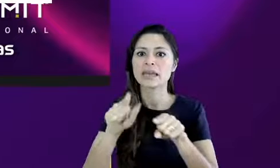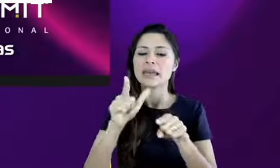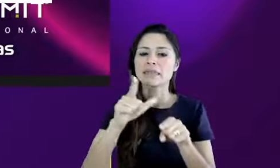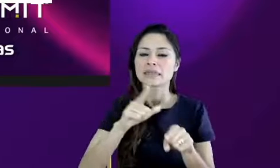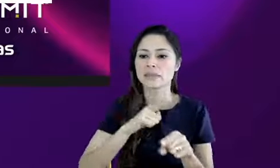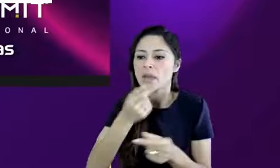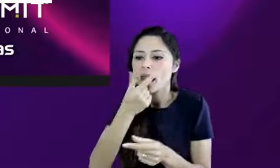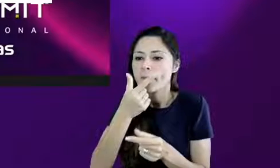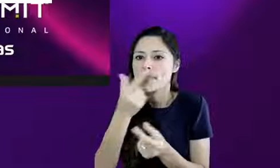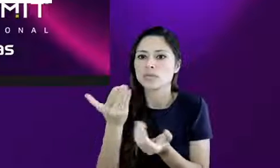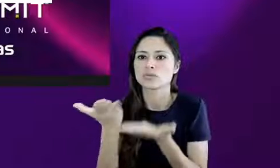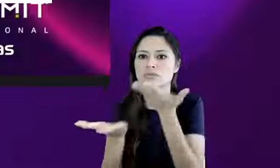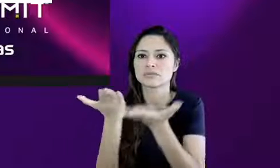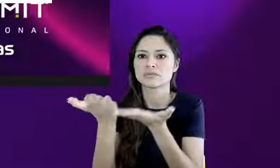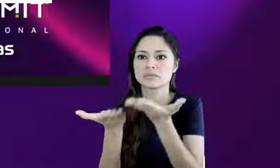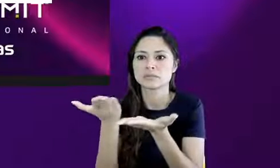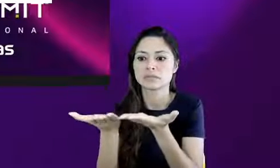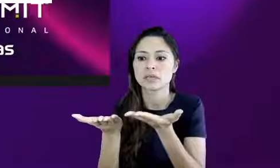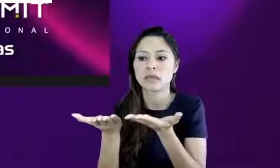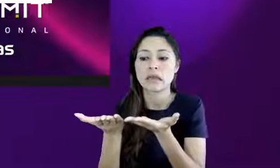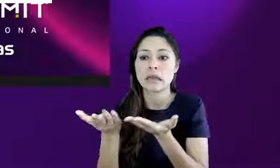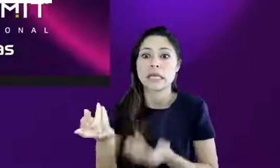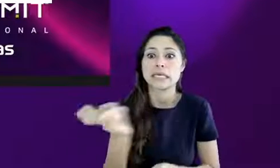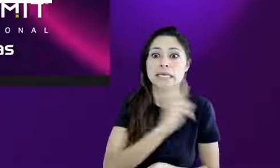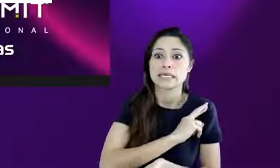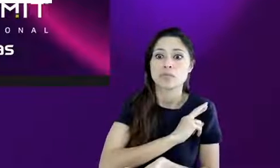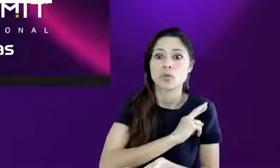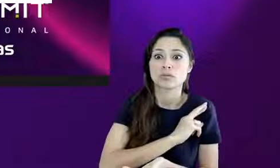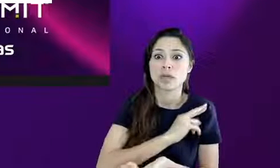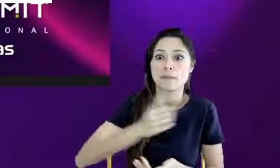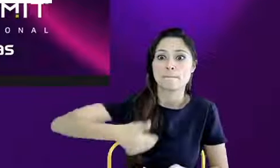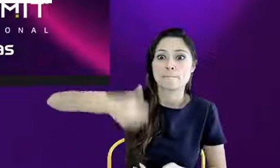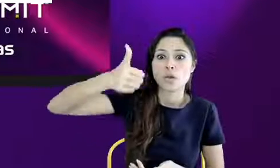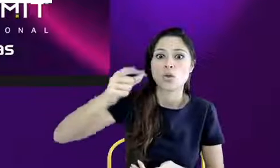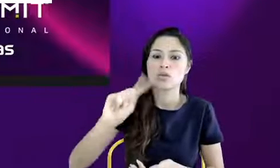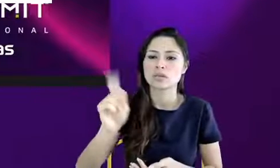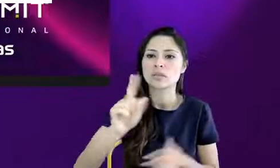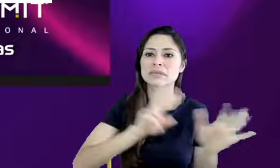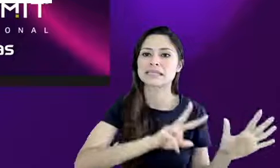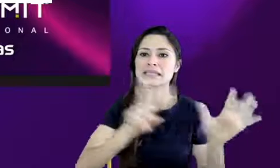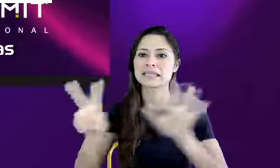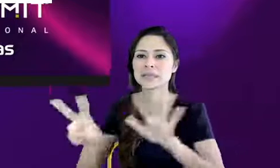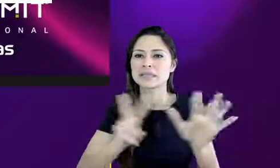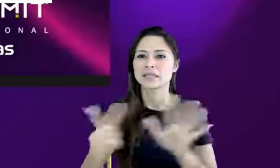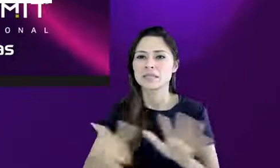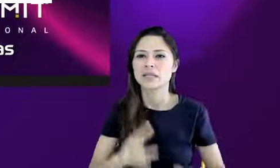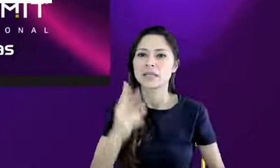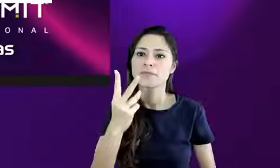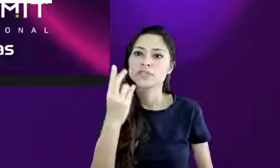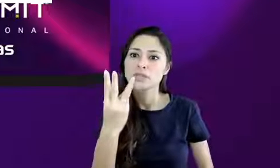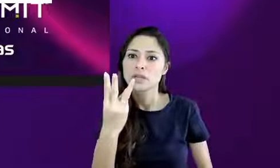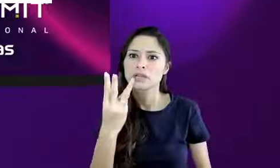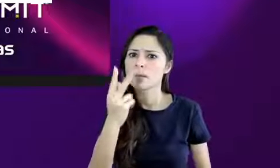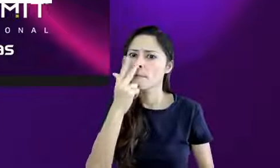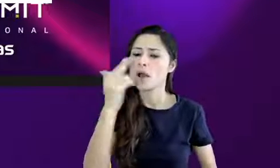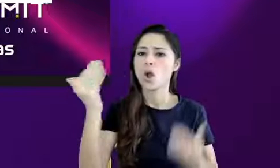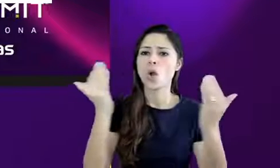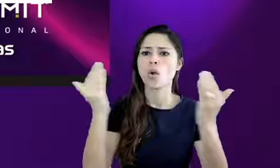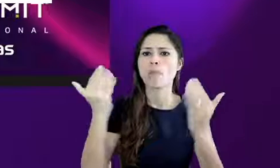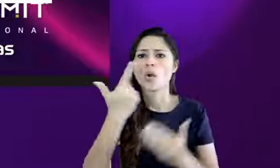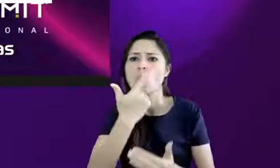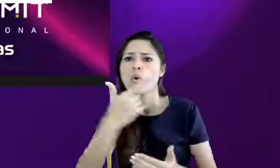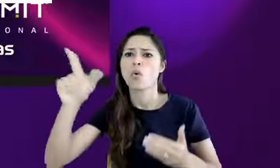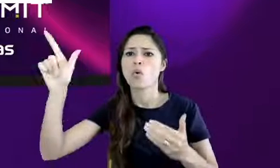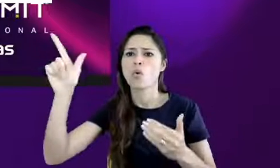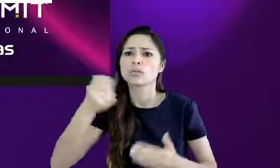remissão e remissão livre de esteroides na semana 23, os resultados foram comparáveis com o ustekinumab e